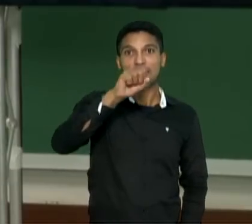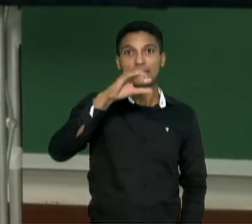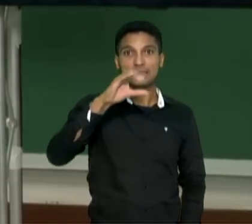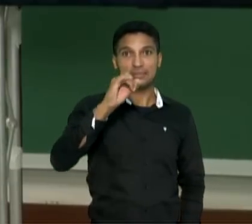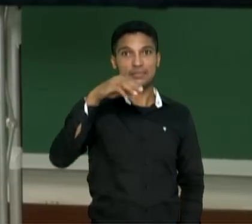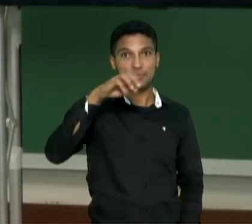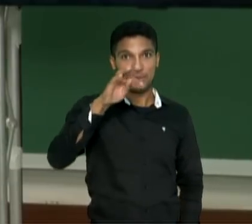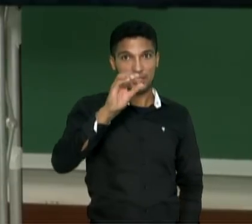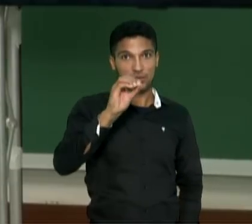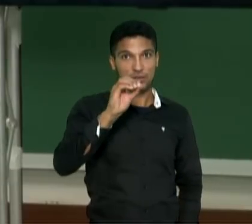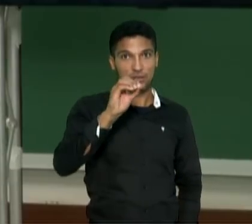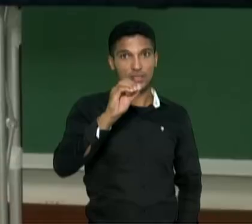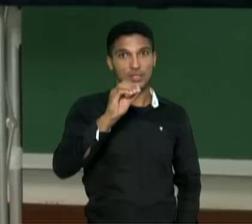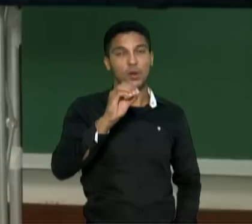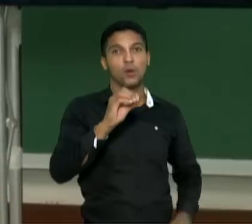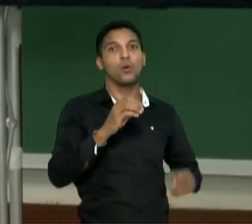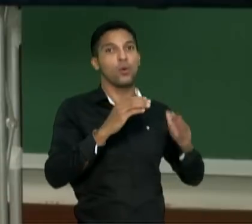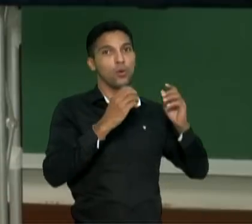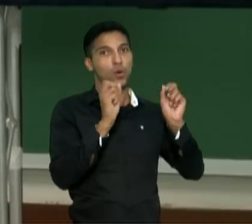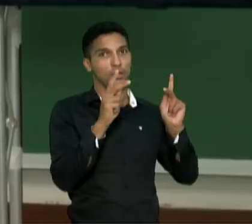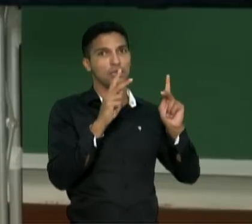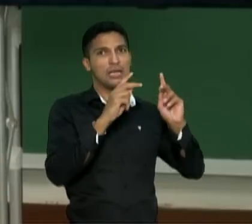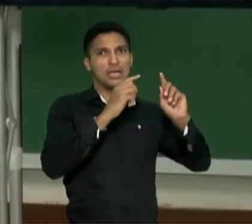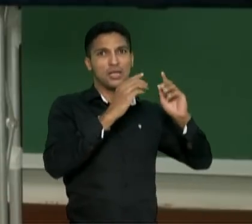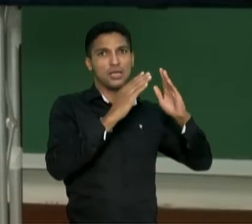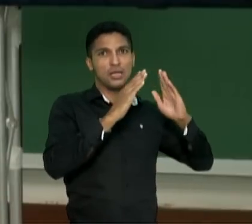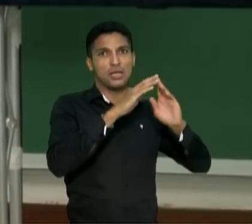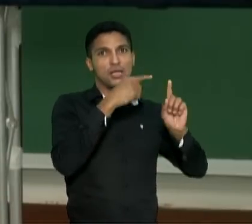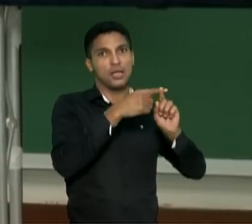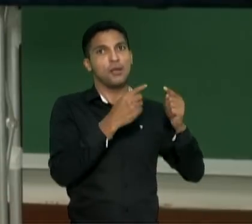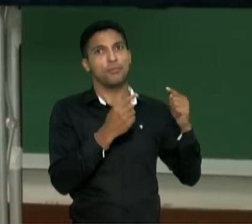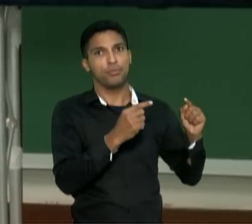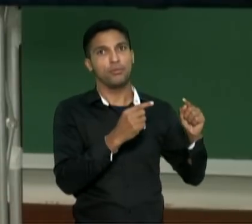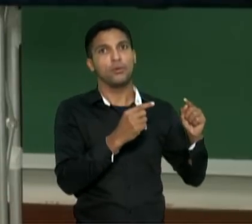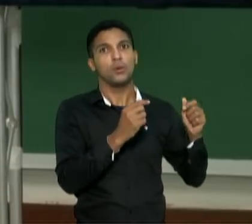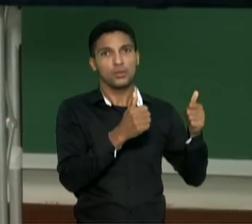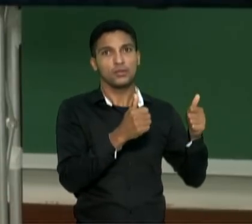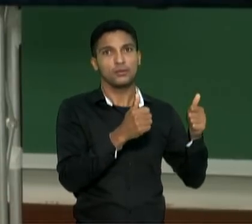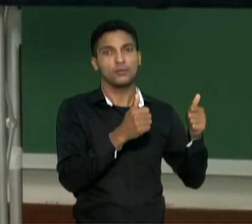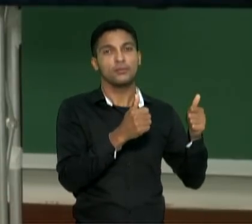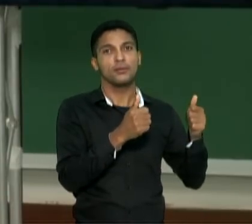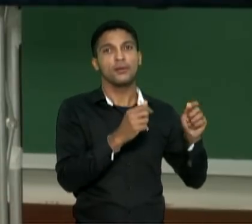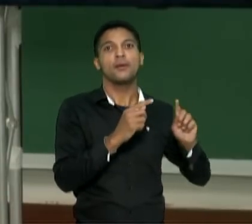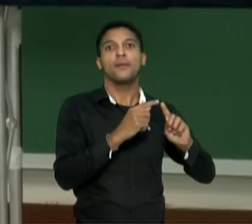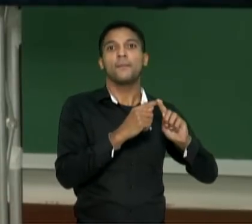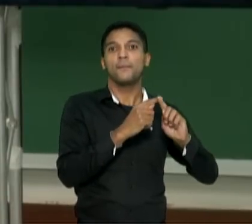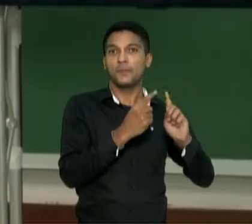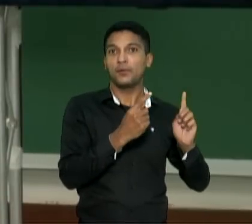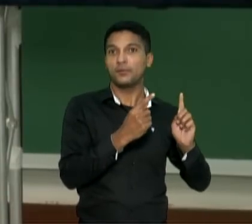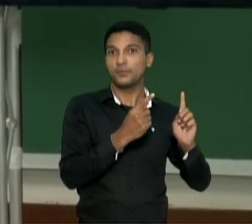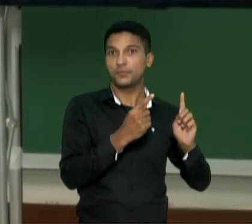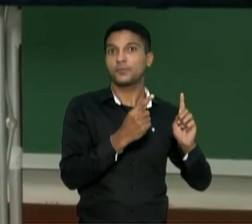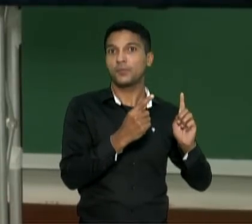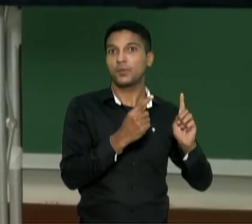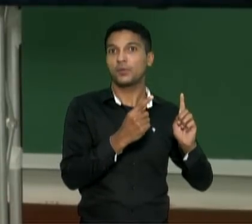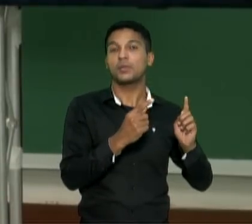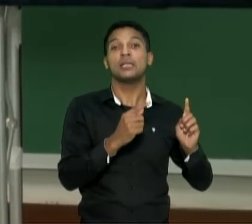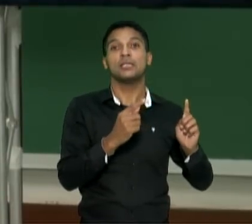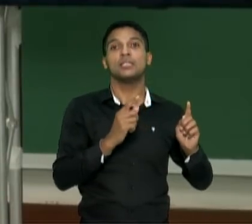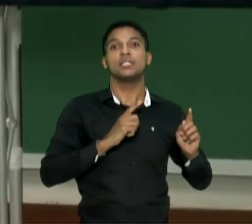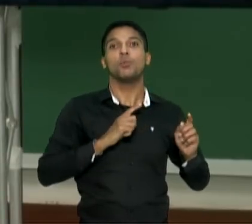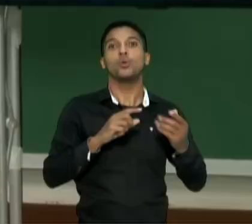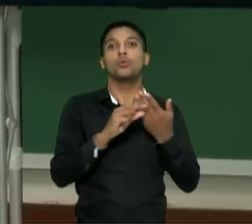eles discordassem, não quer dizer que eles não fossem religiosos, né, muitos eram, e essas coisas elas